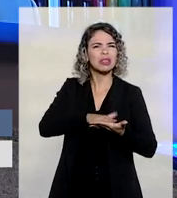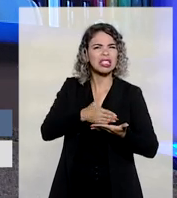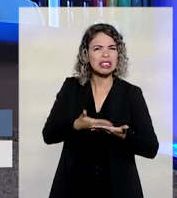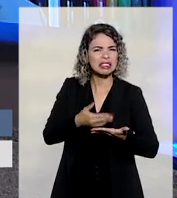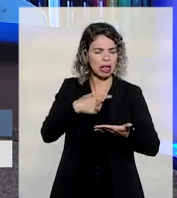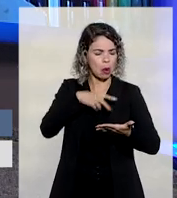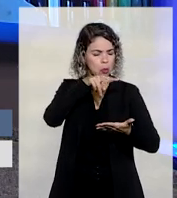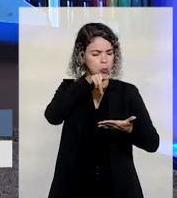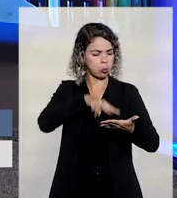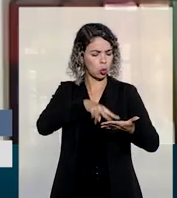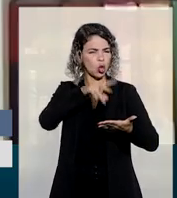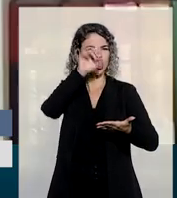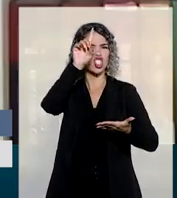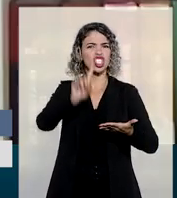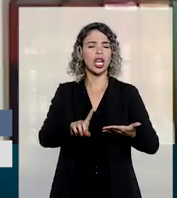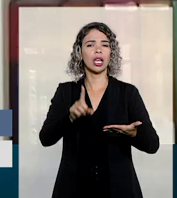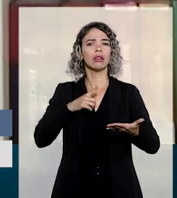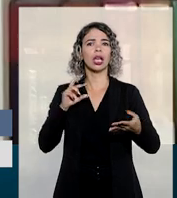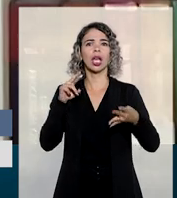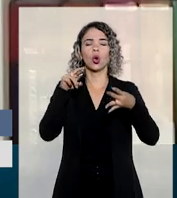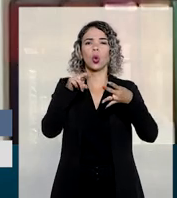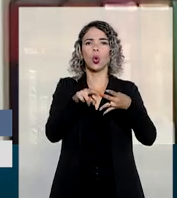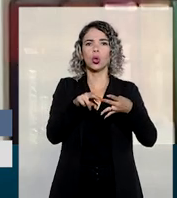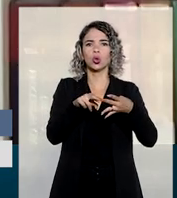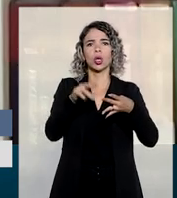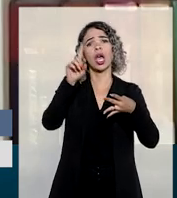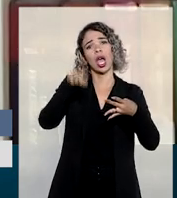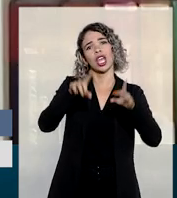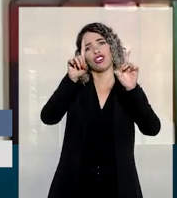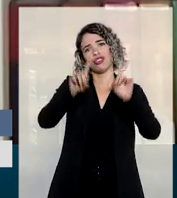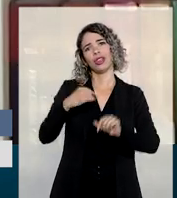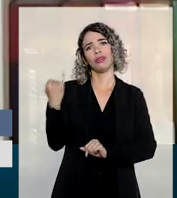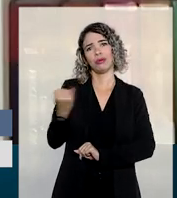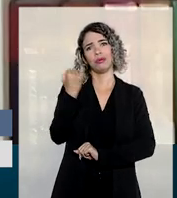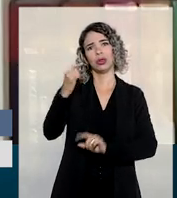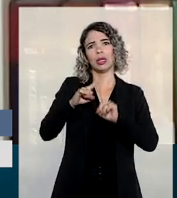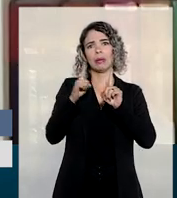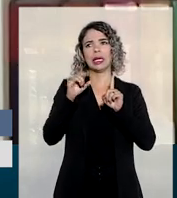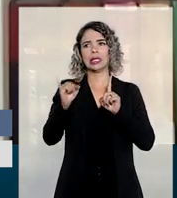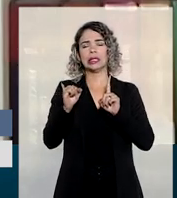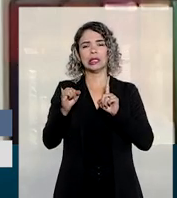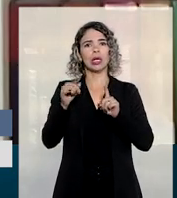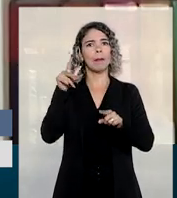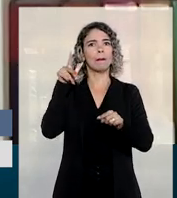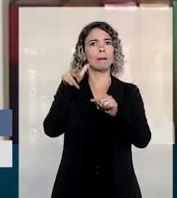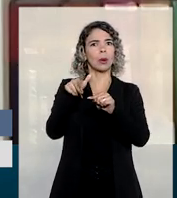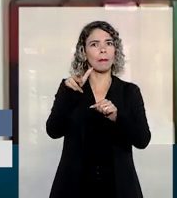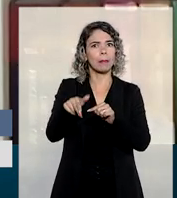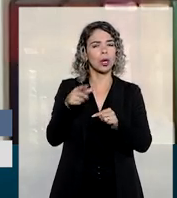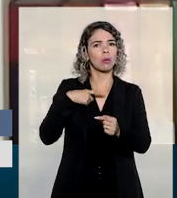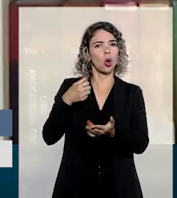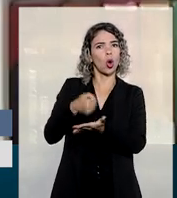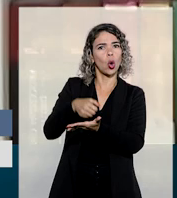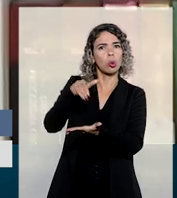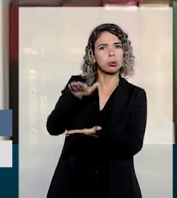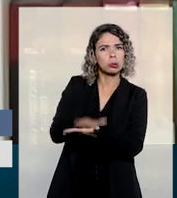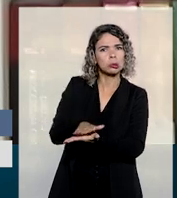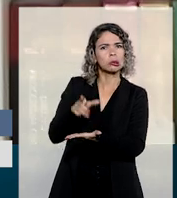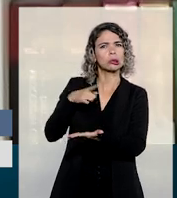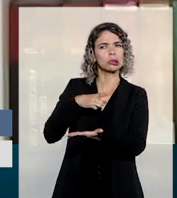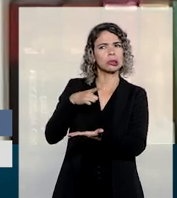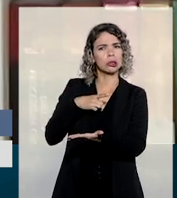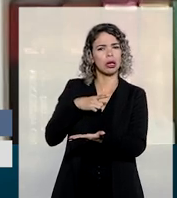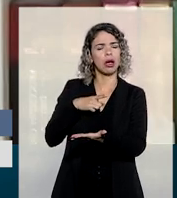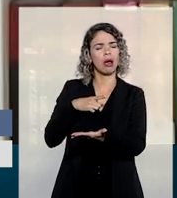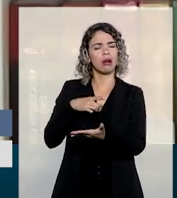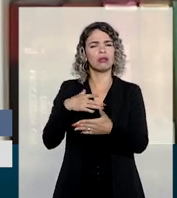do exercício de um direito de recorrer, que é um direito muito importante, né? Então, quando a gente pensa no recurso como um